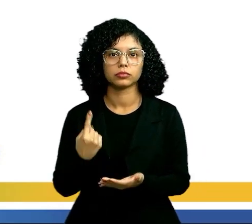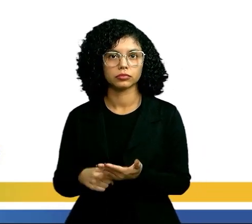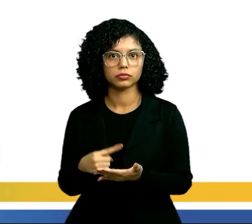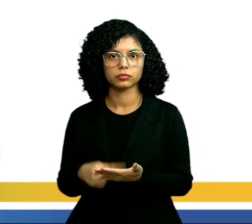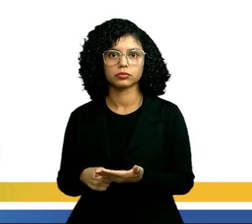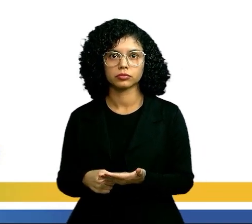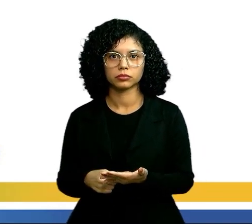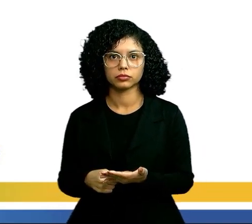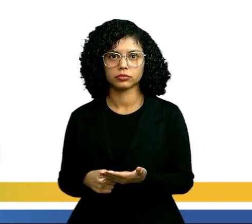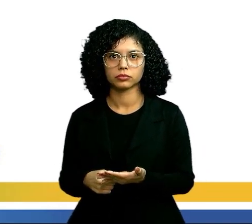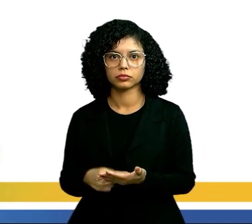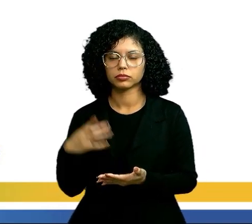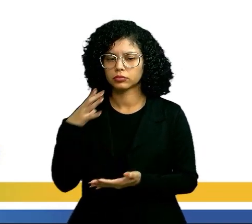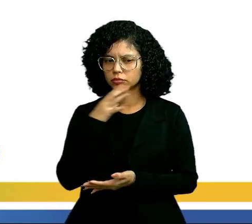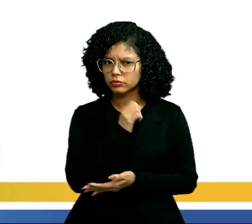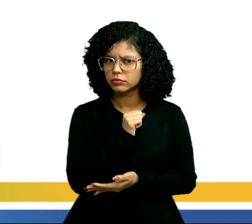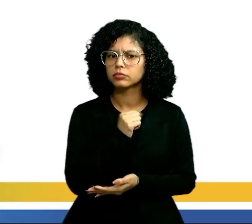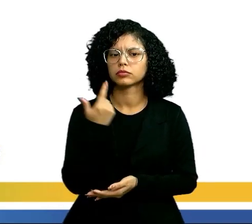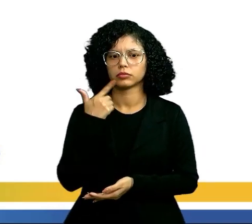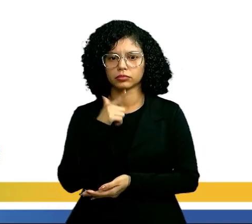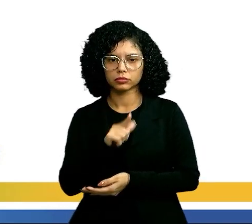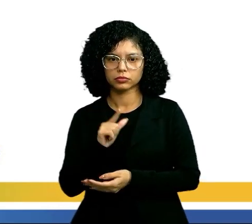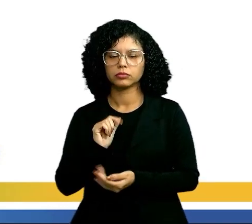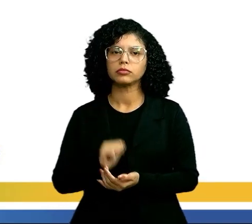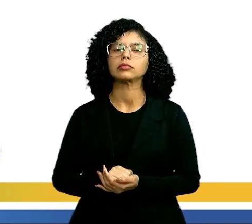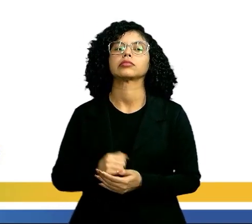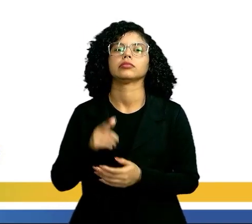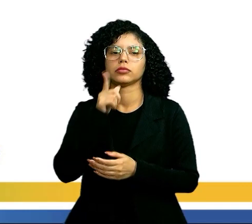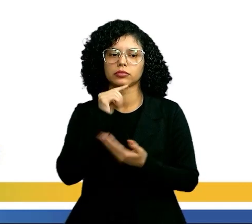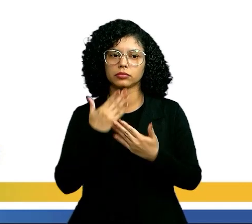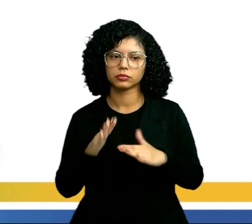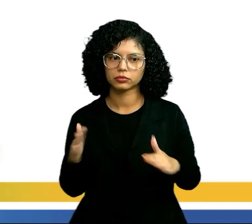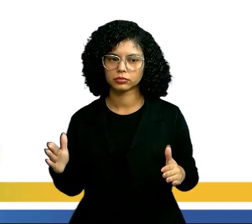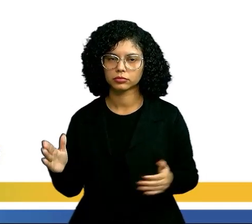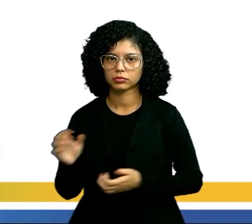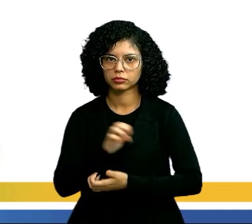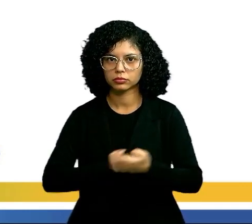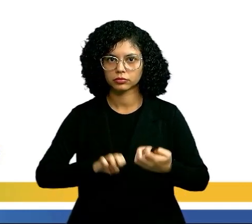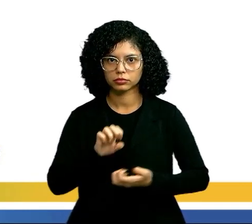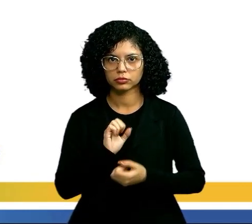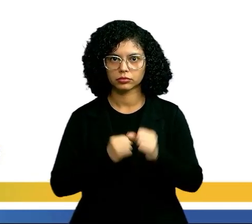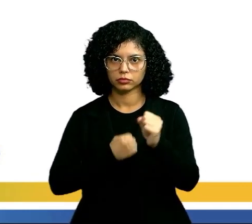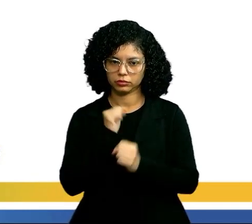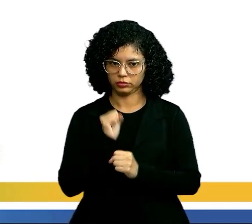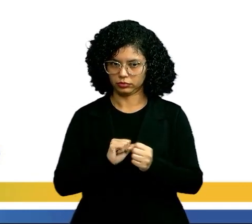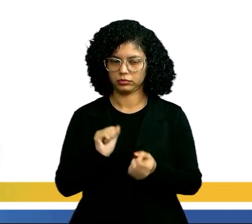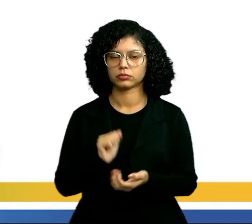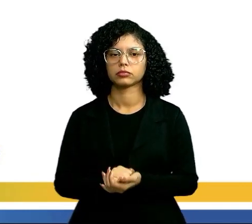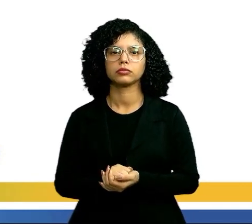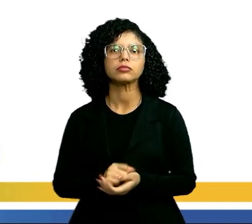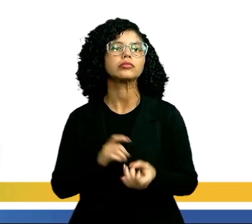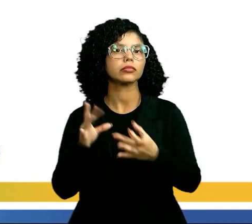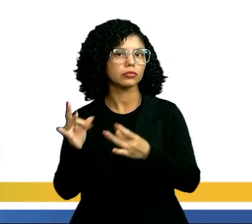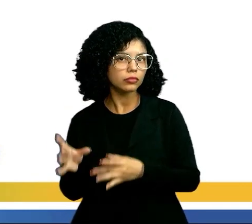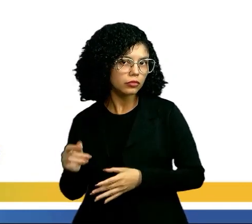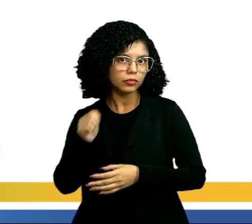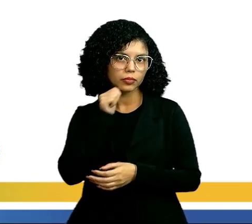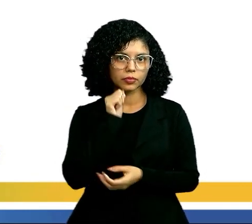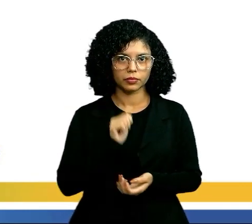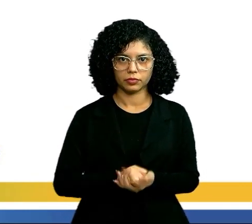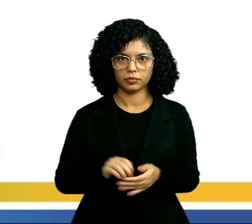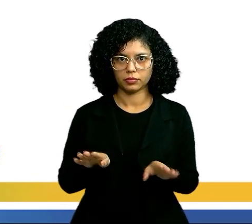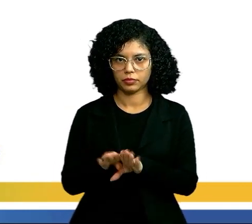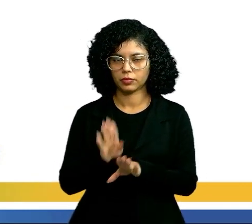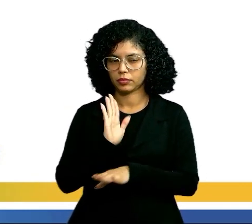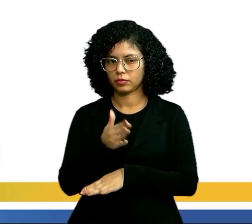considerado de maneira tão rápida? A gente conseguiria atravessar os oceanos se não fosse a evolução do transporte? Será que as mercadorias das indústrias,